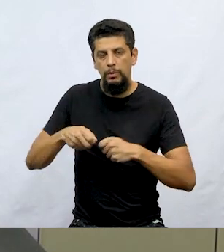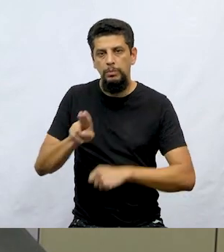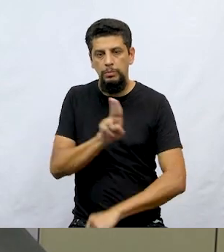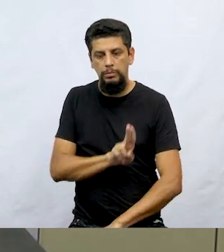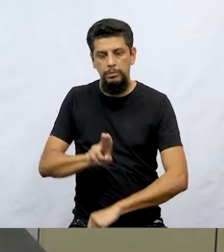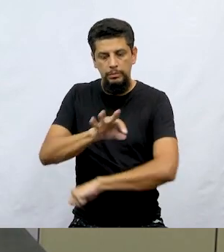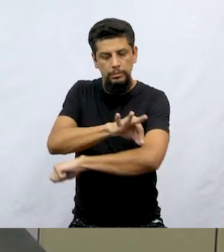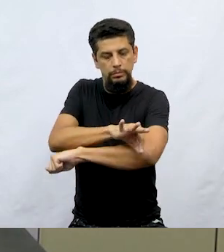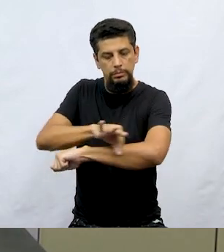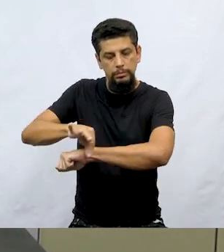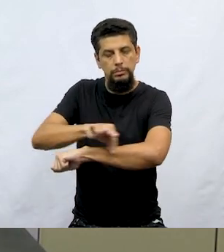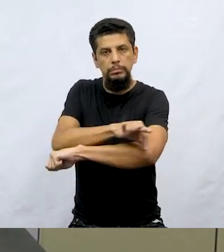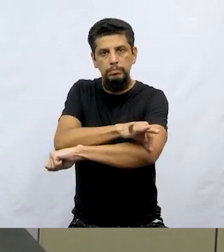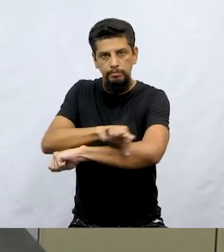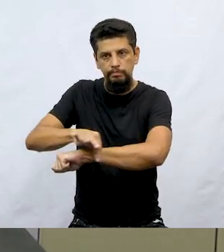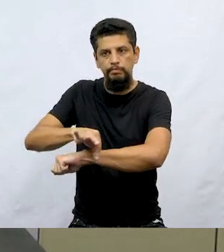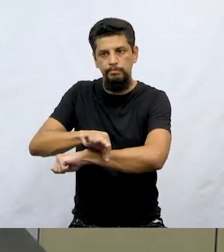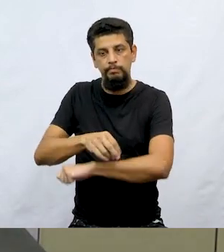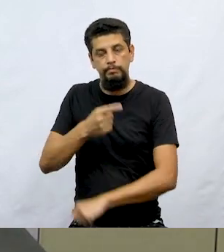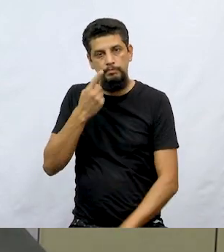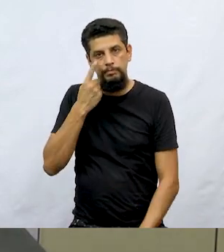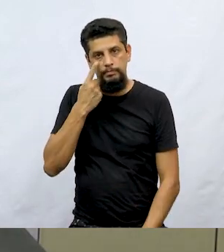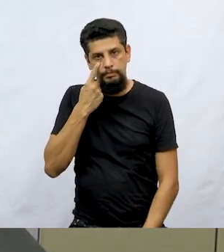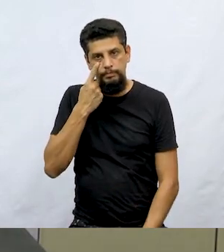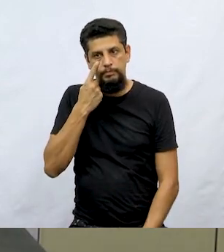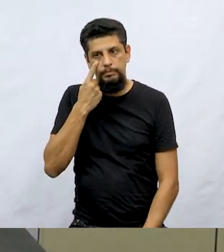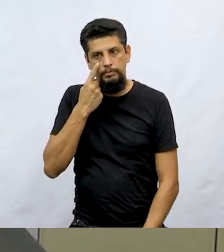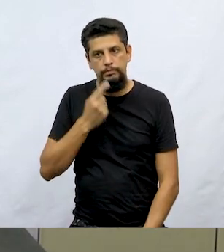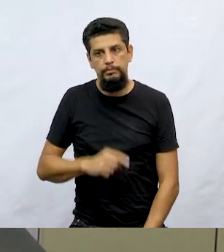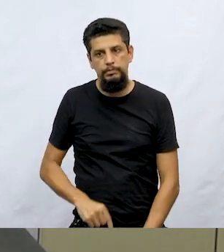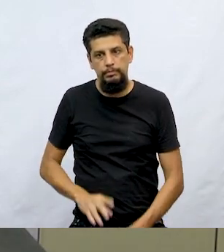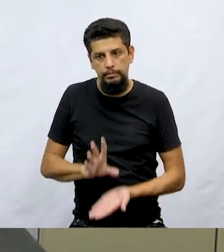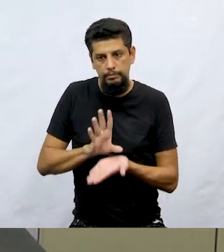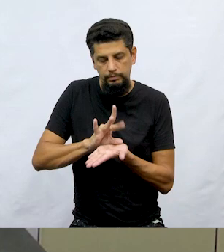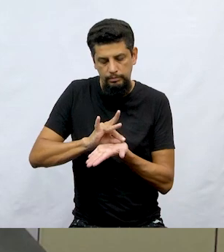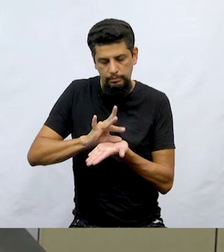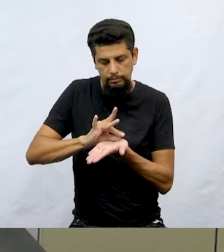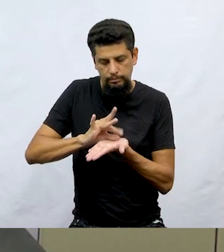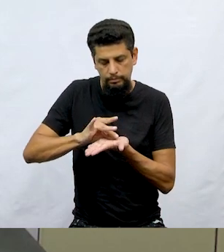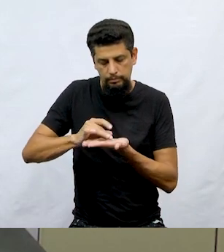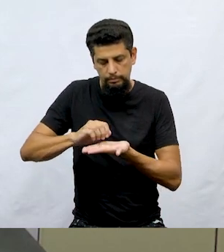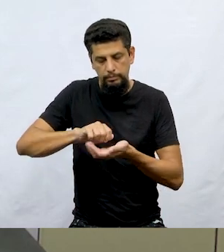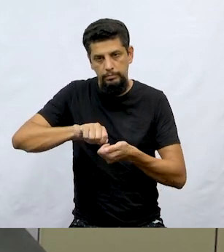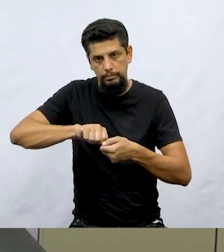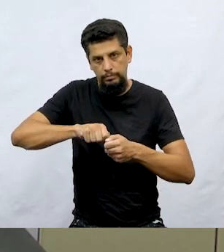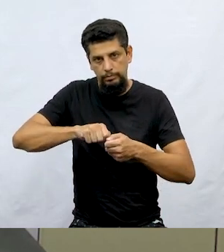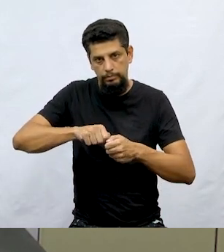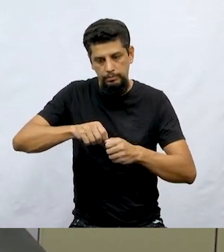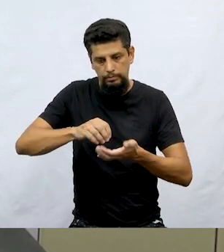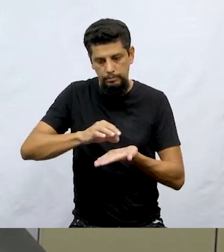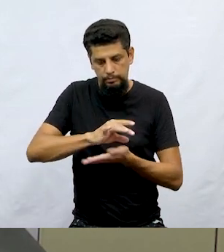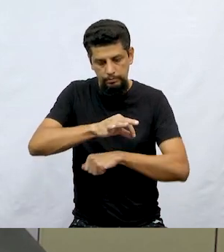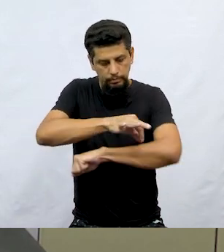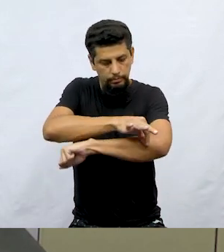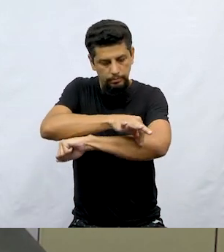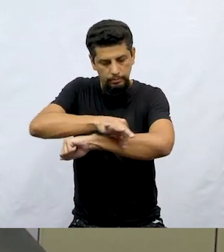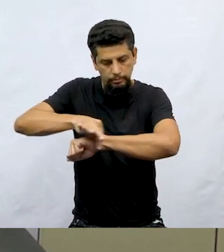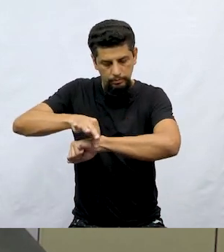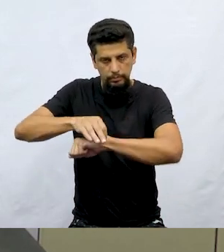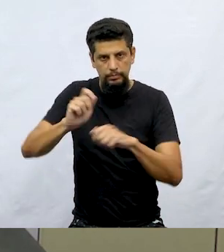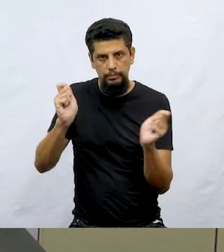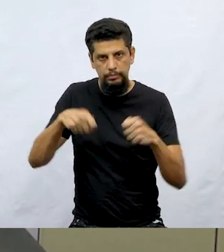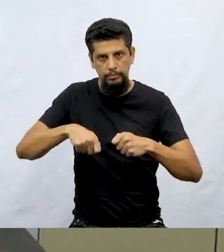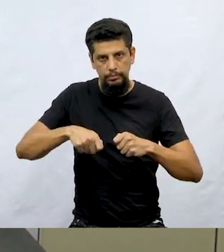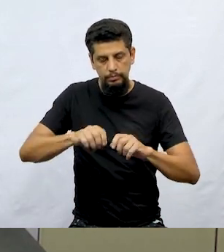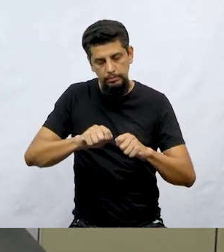usar a régua. Isso mesmo. Olha aqui, ó. Isso mesmo. Bem no vinco, né? A gente passa, coloca a régua